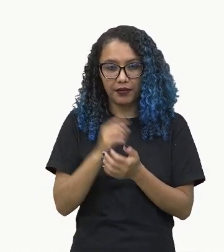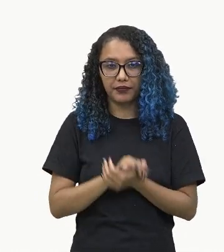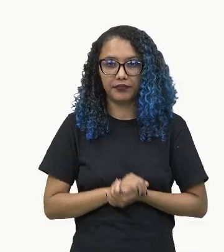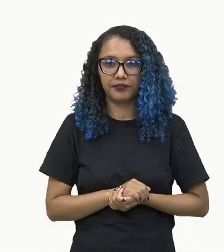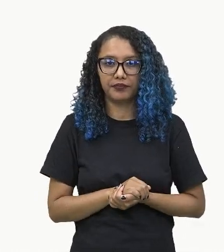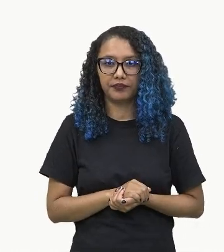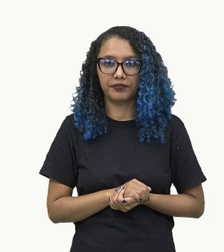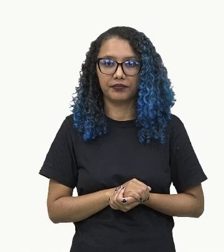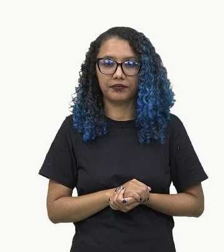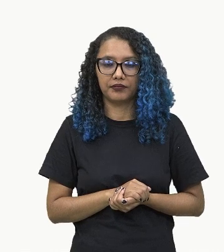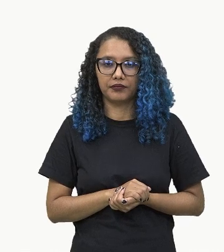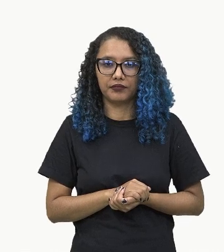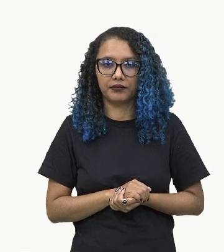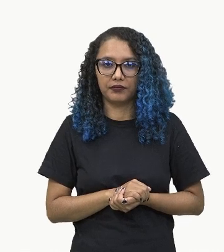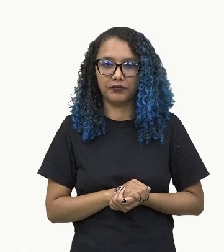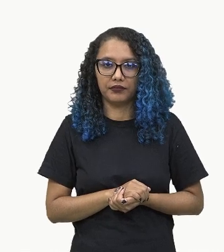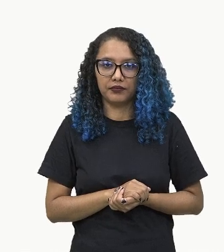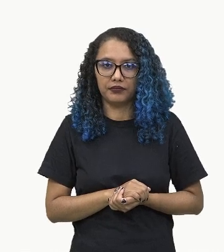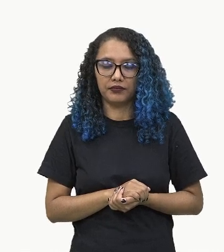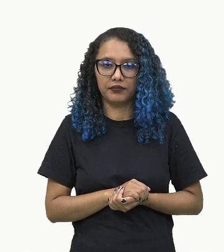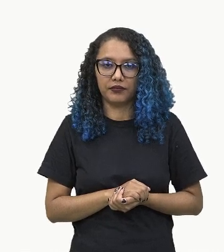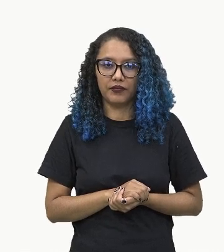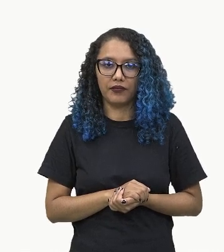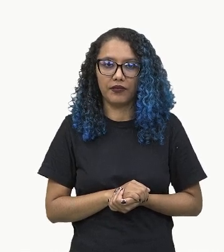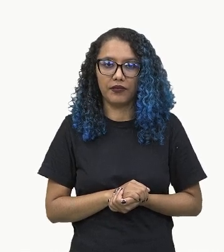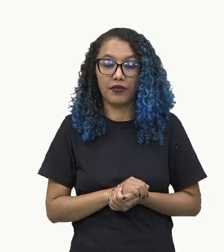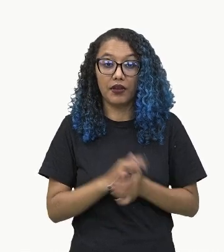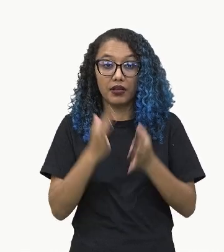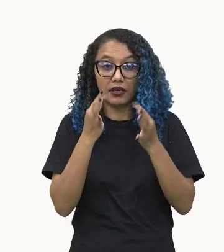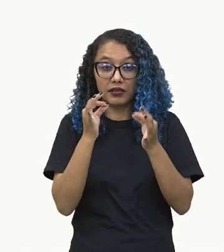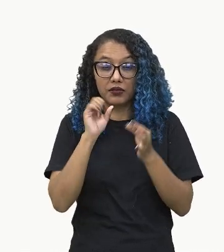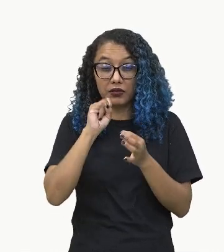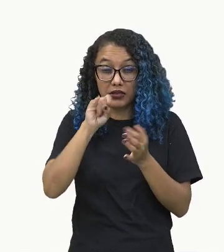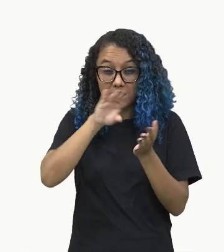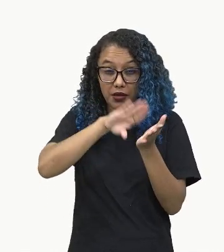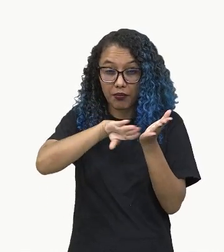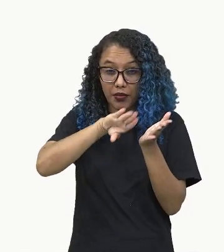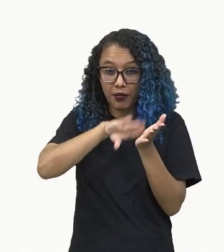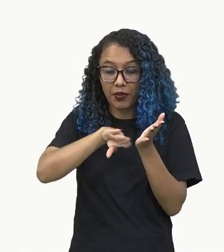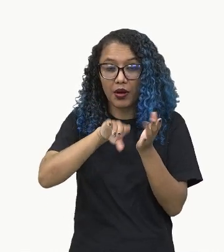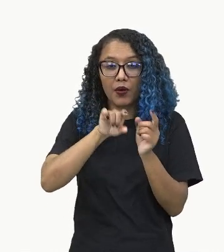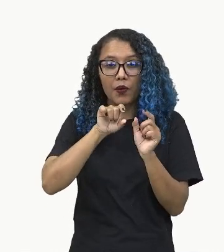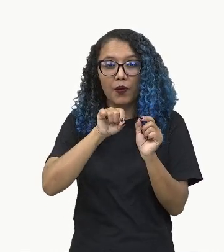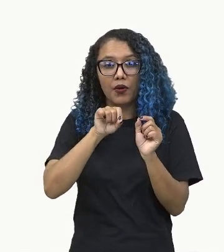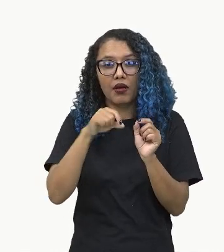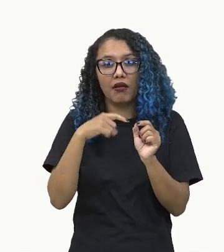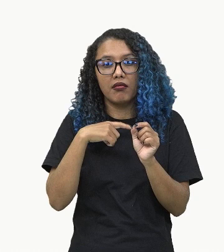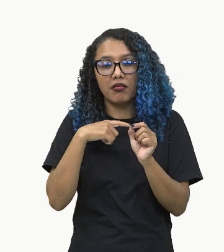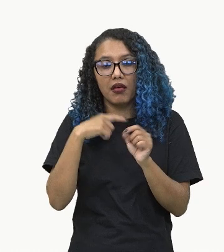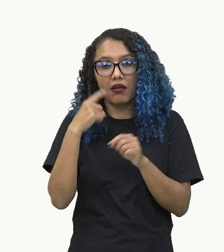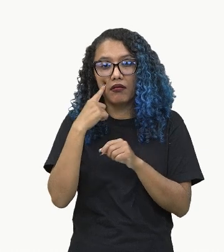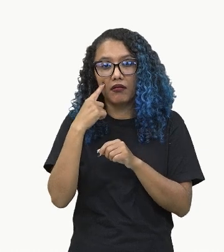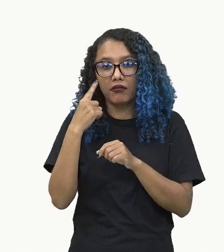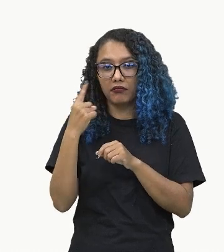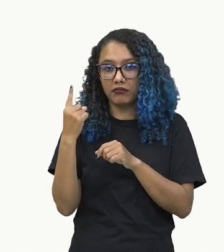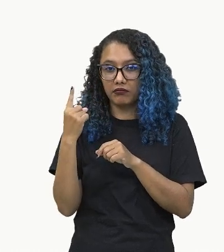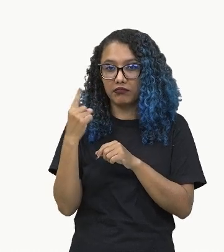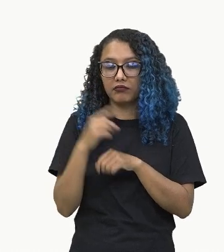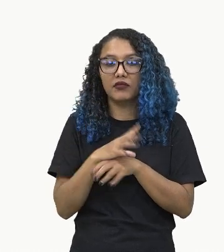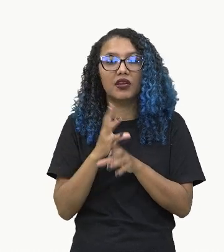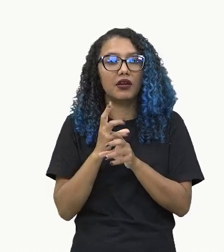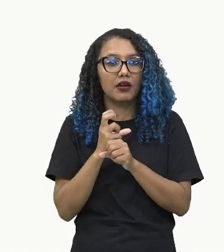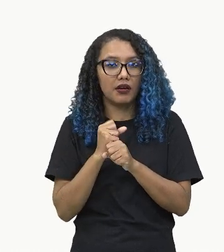retirar. Tá? E observa aqui, se eu retirar ele, eu vou ter um cálculozinho aqui que eu posso